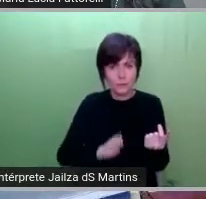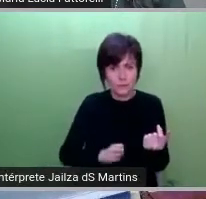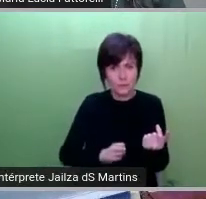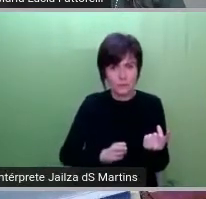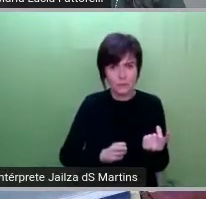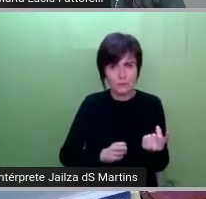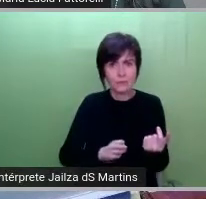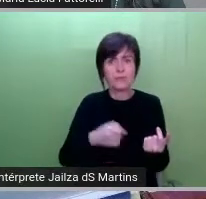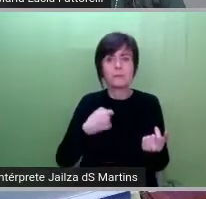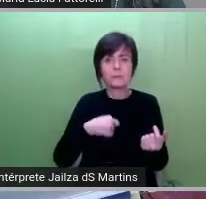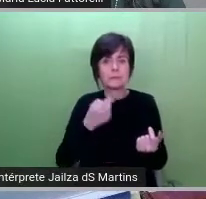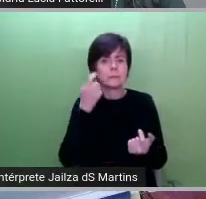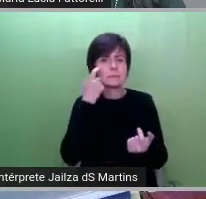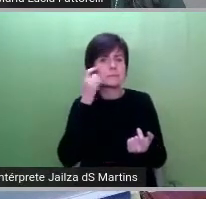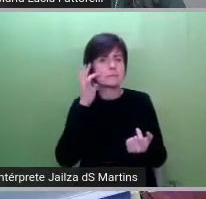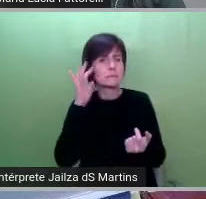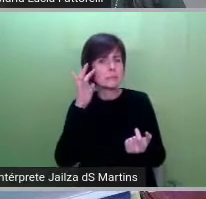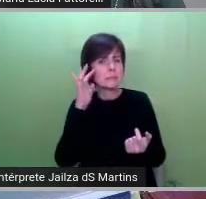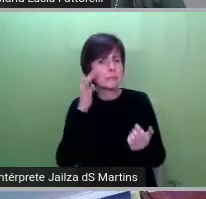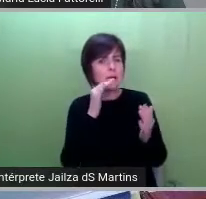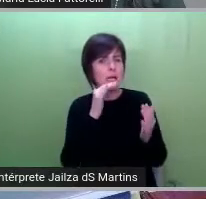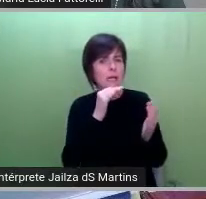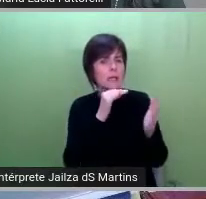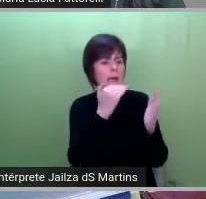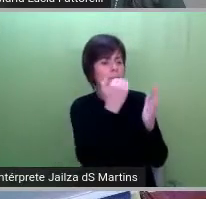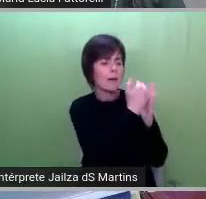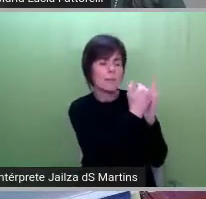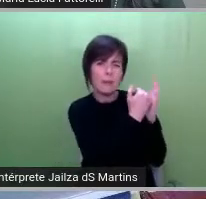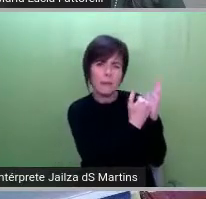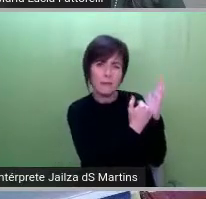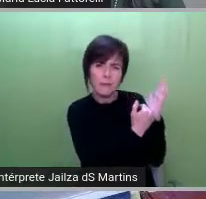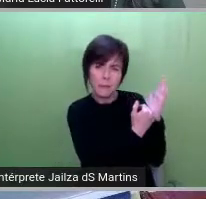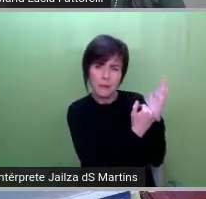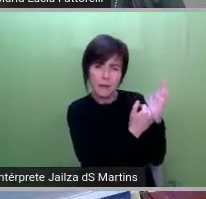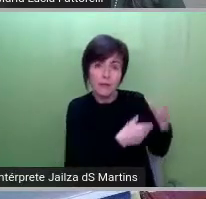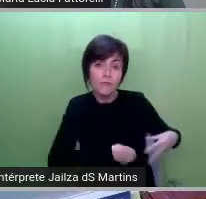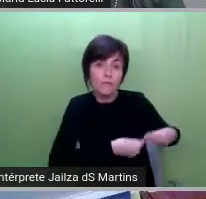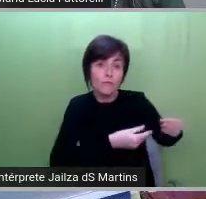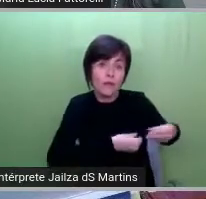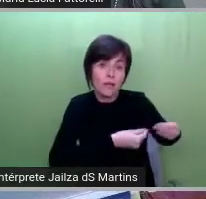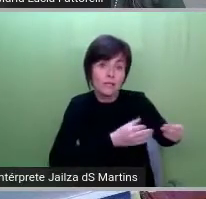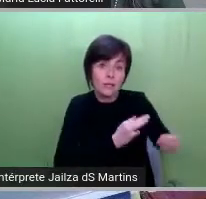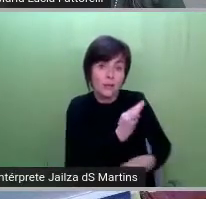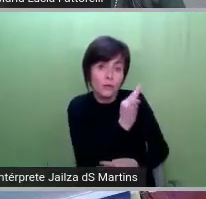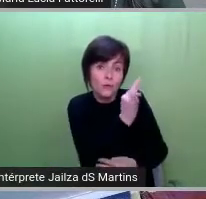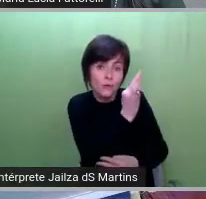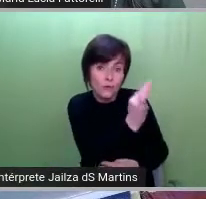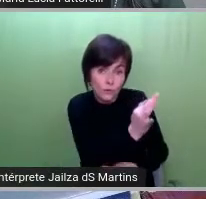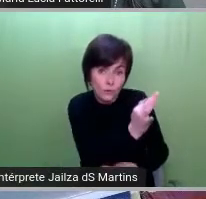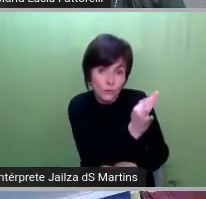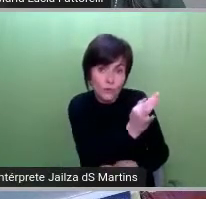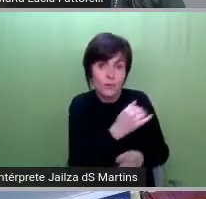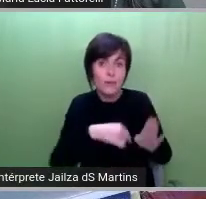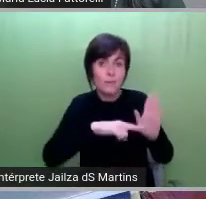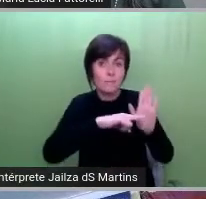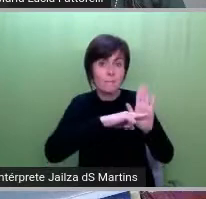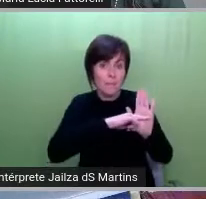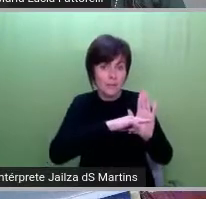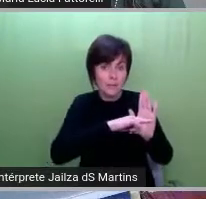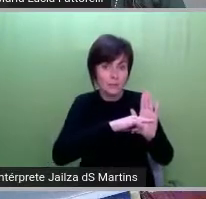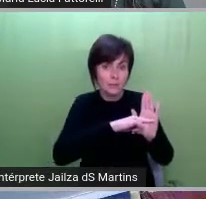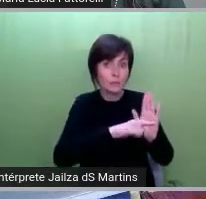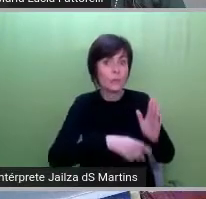executar um orçamento fiscal em que as receitas menos as despesas têm que ser